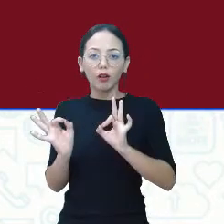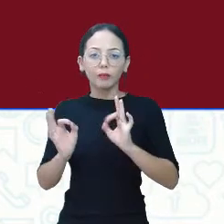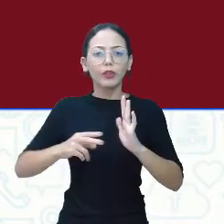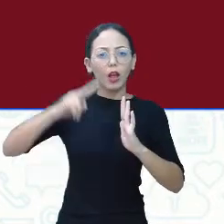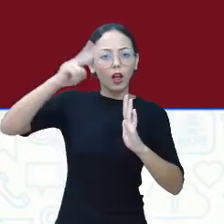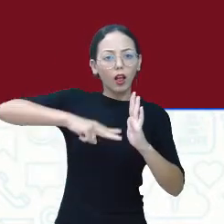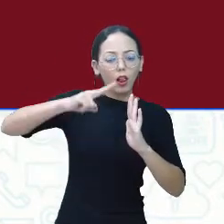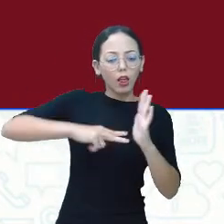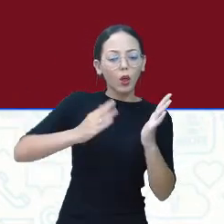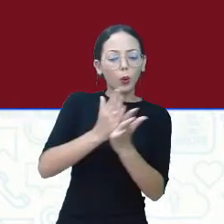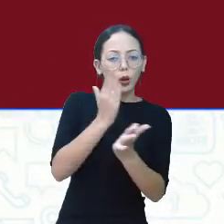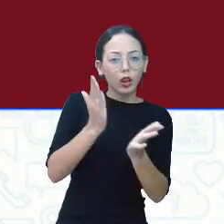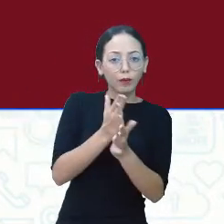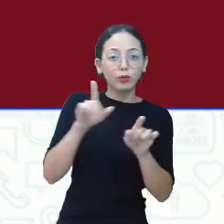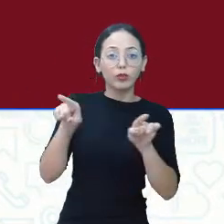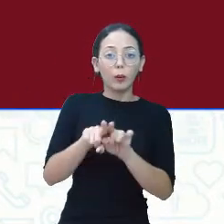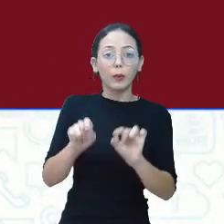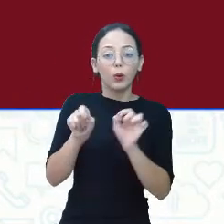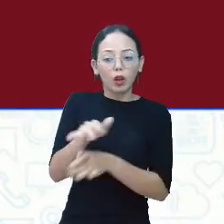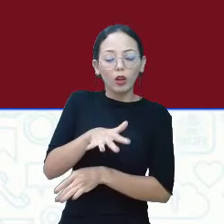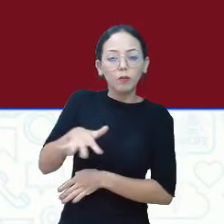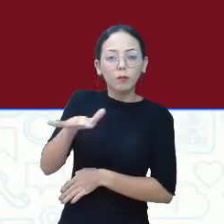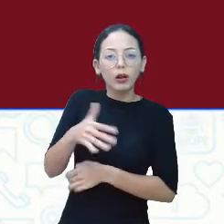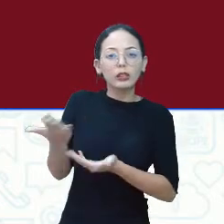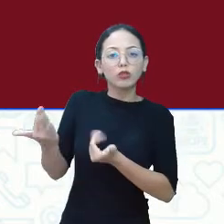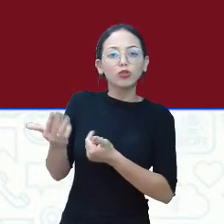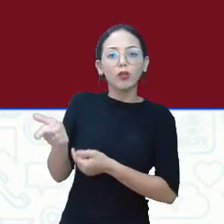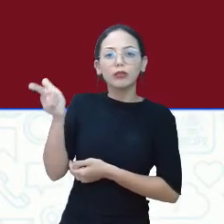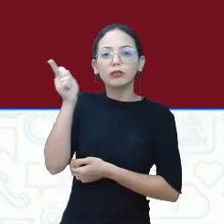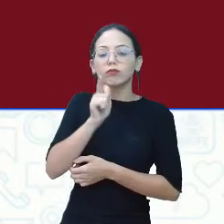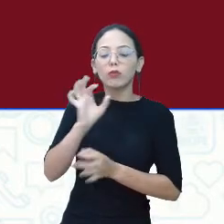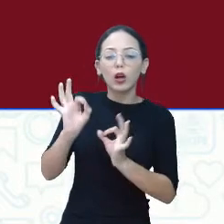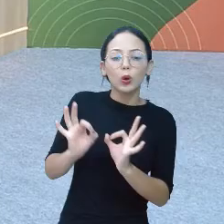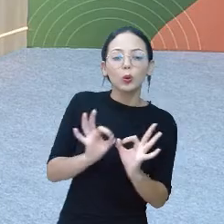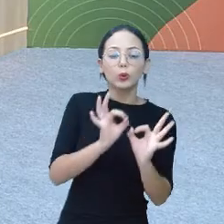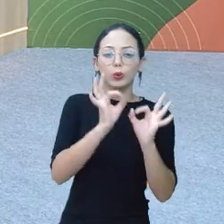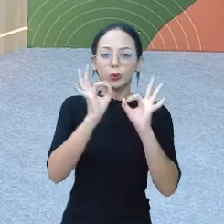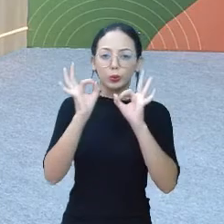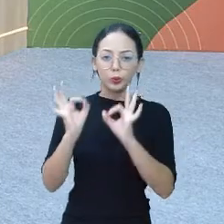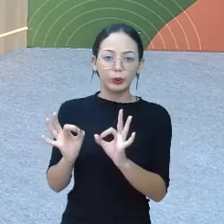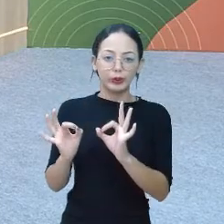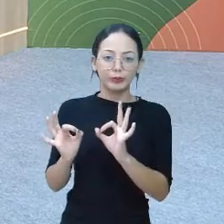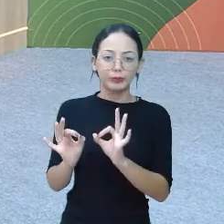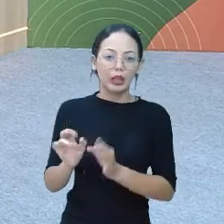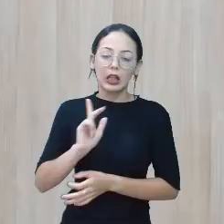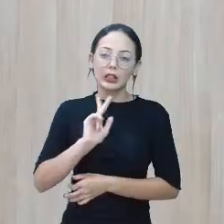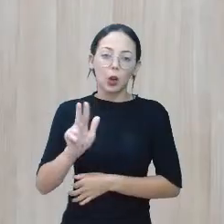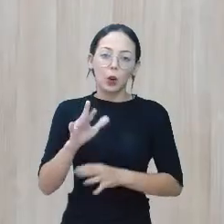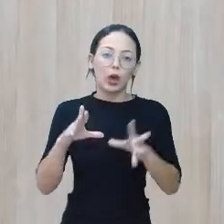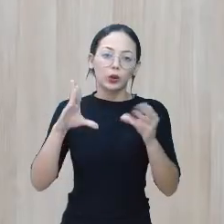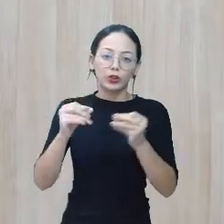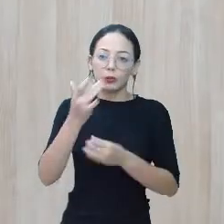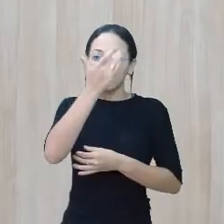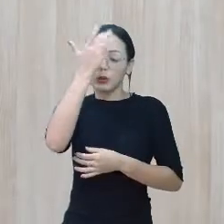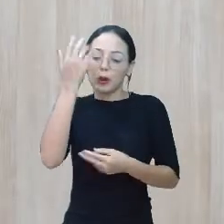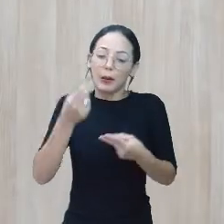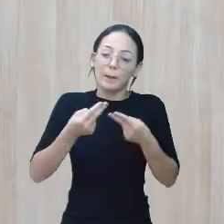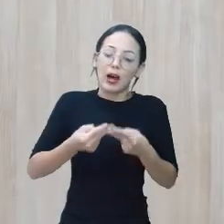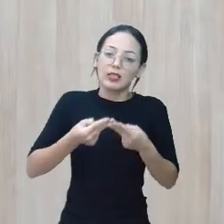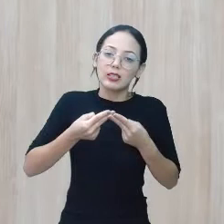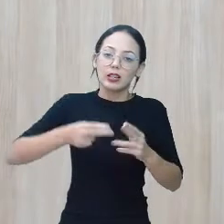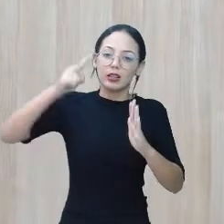público jovem, muitas vezes, prefere se ver e acompanhar as histórias por meio do audiovisual. Então, assim, não é todo mundo que vai ter paciência para ler a